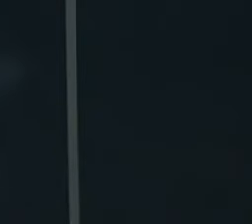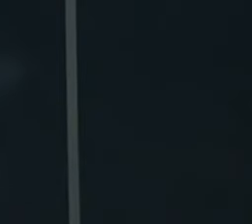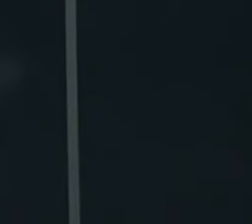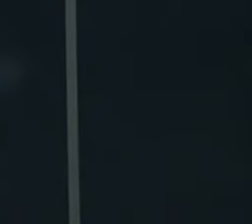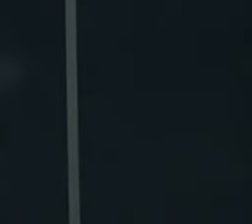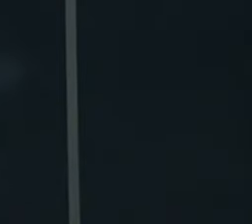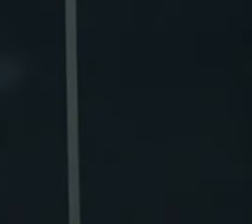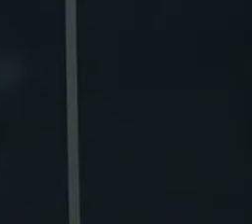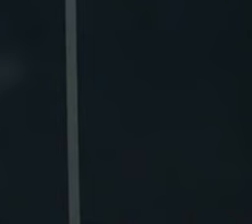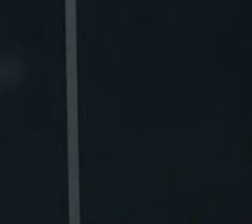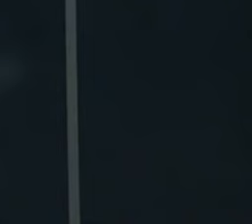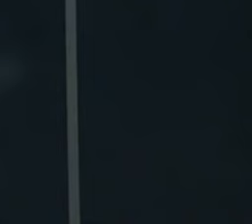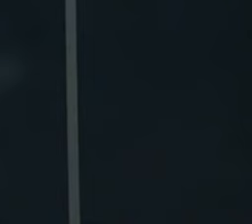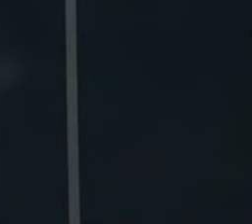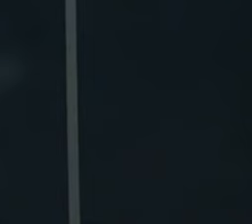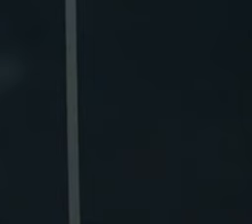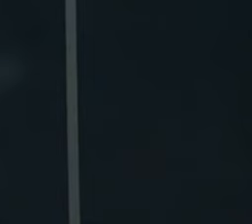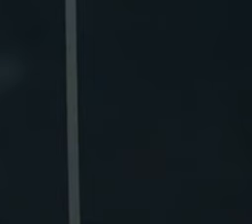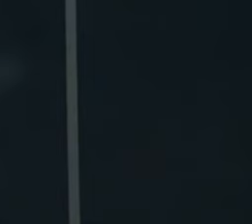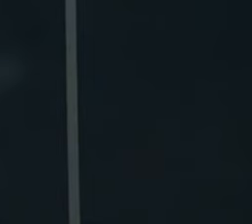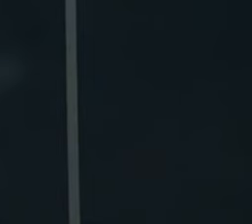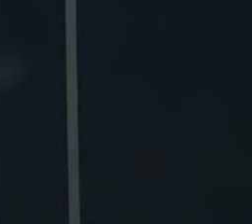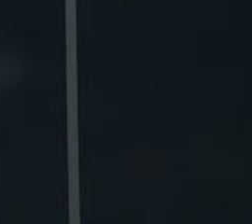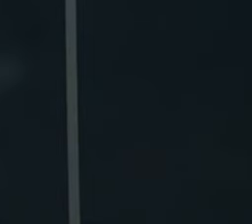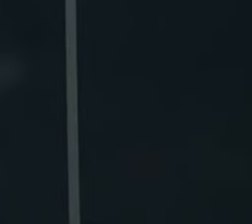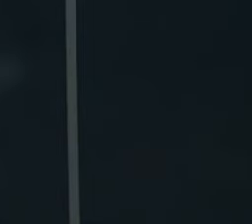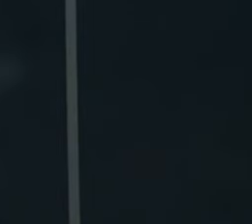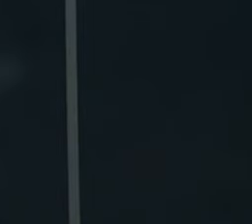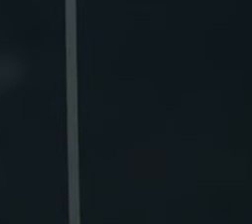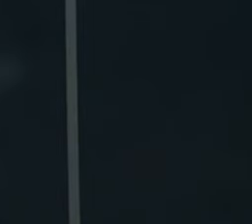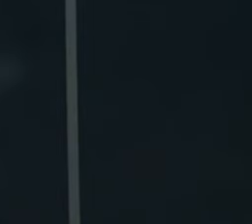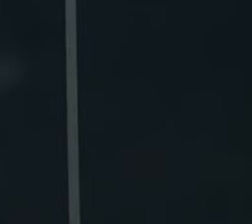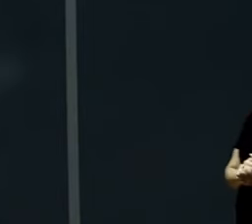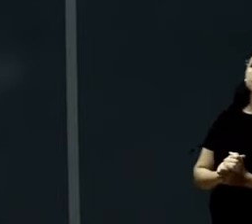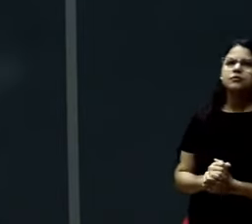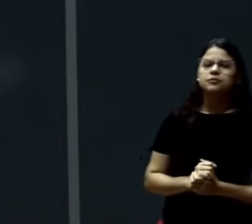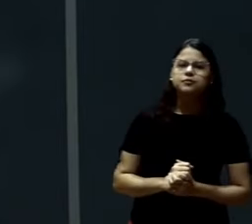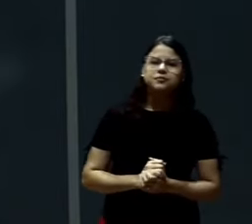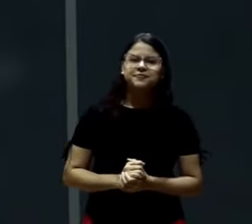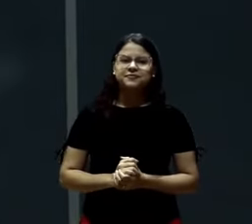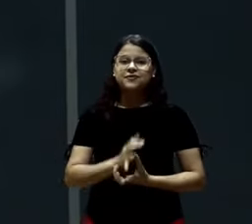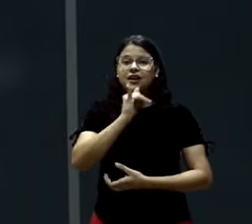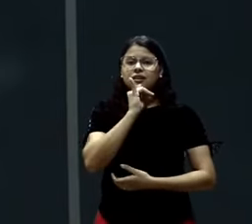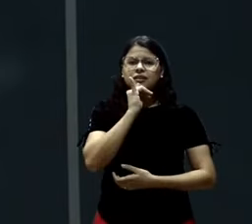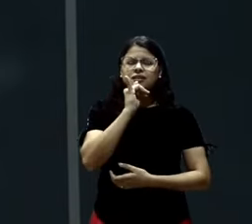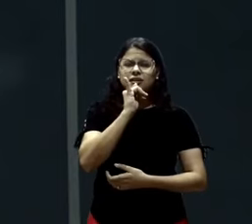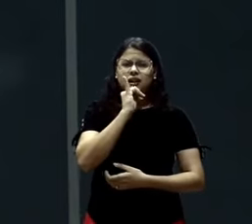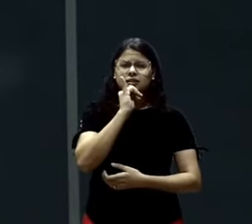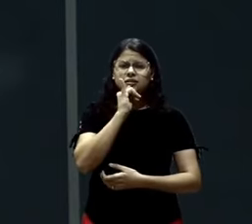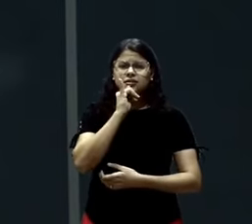Você já parou para agradecer a Deus por ter uma casinha seca, uma cadeirinha para sentar, uma